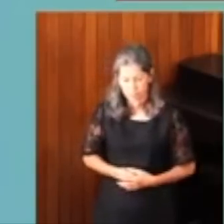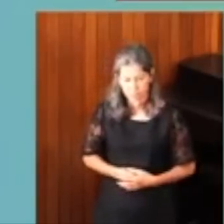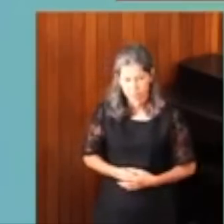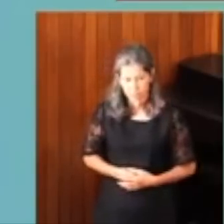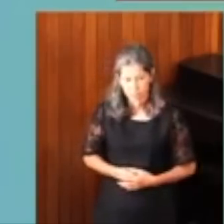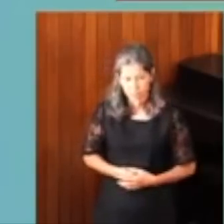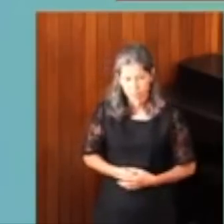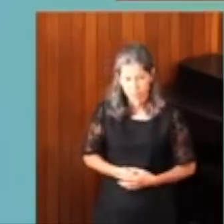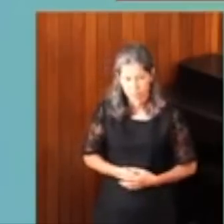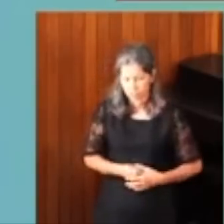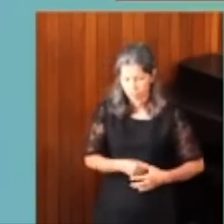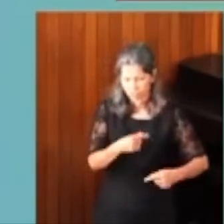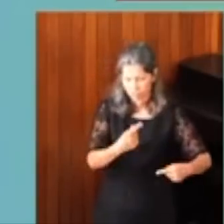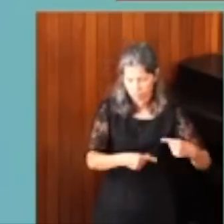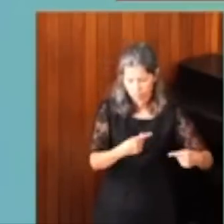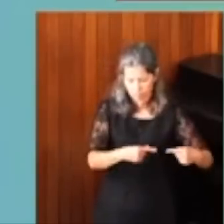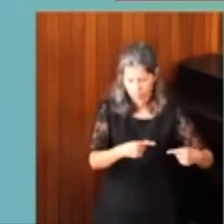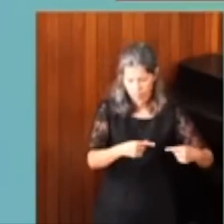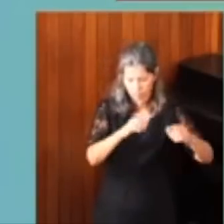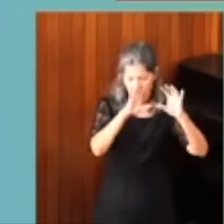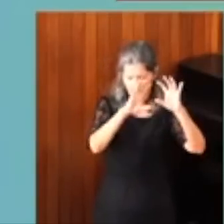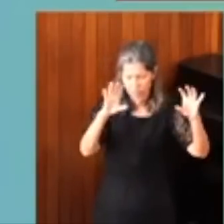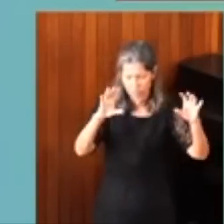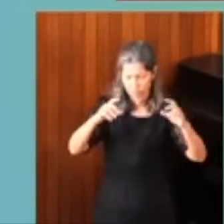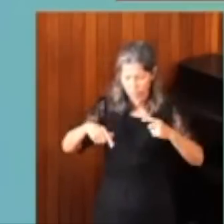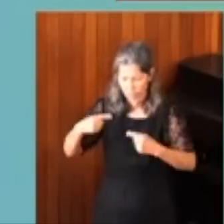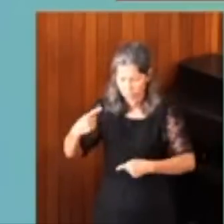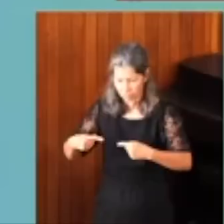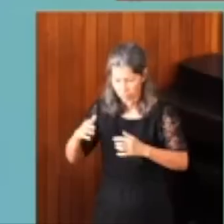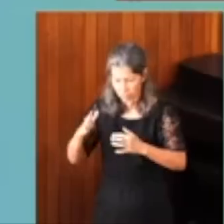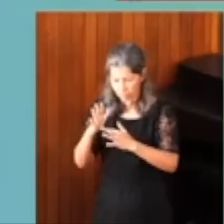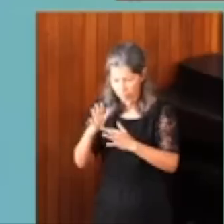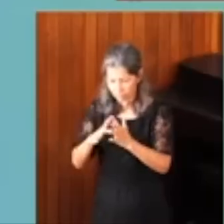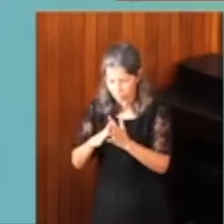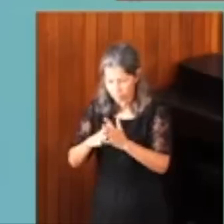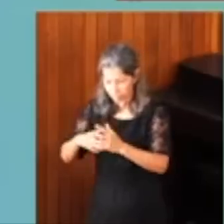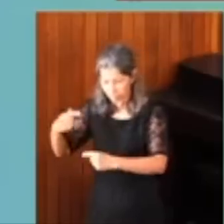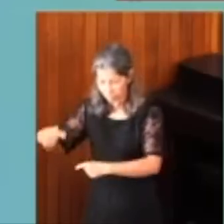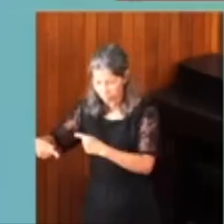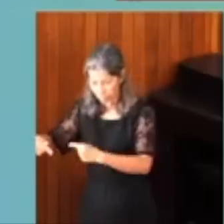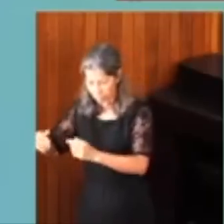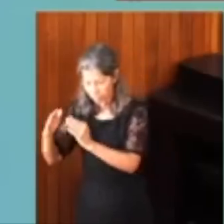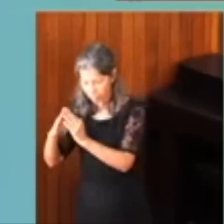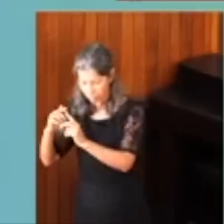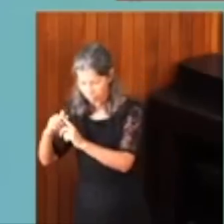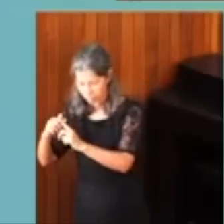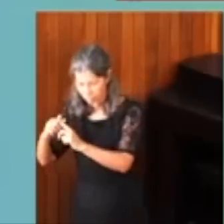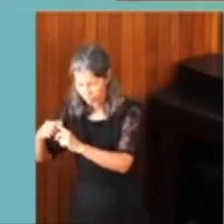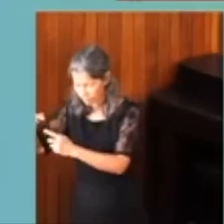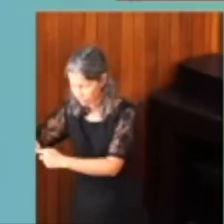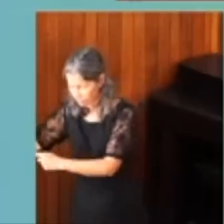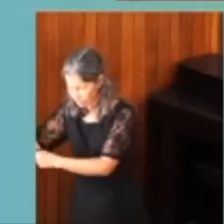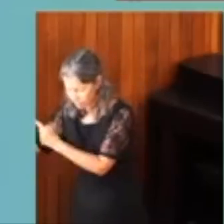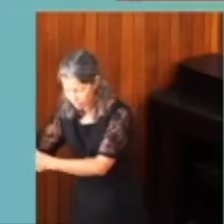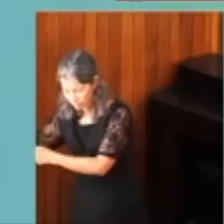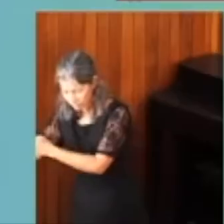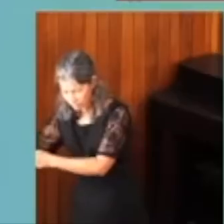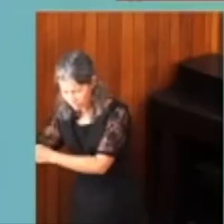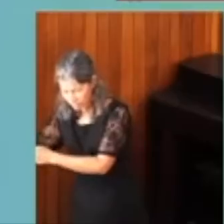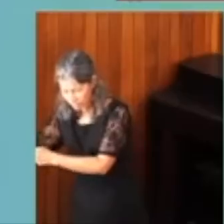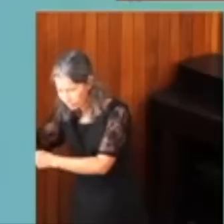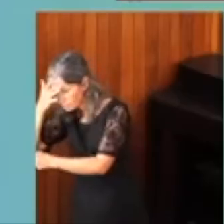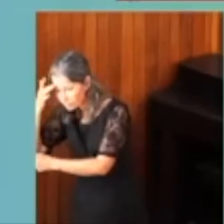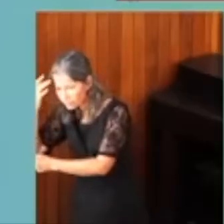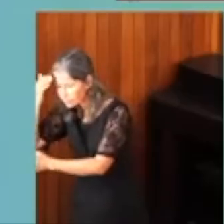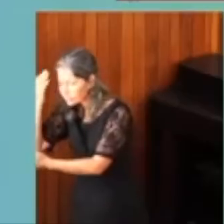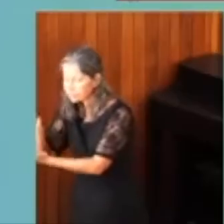no céu, batalha contra Jesus, batalha contra a igreja e batalha contra o remanescente, parte 4. João pega isso